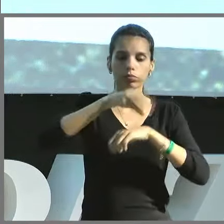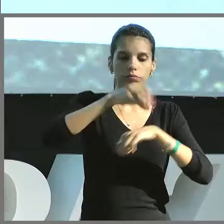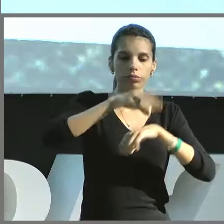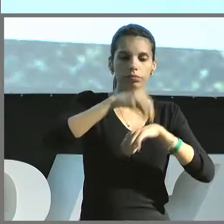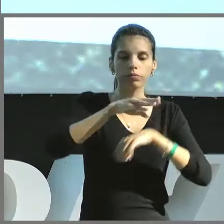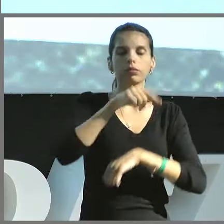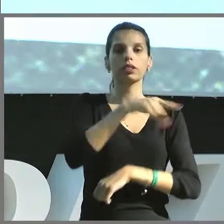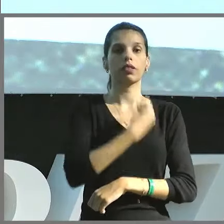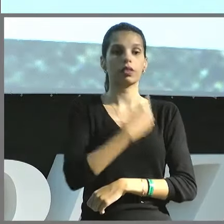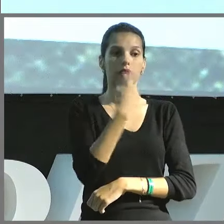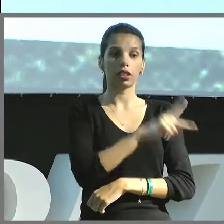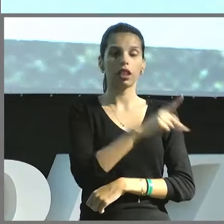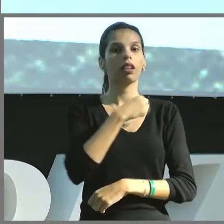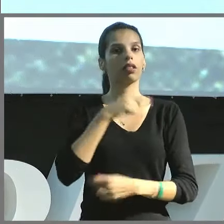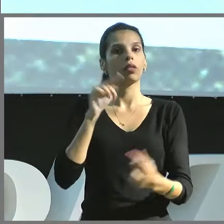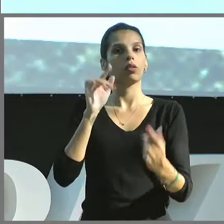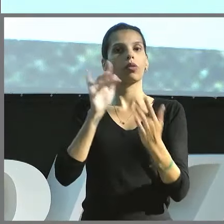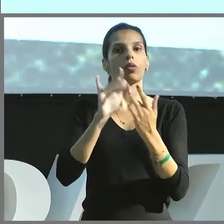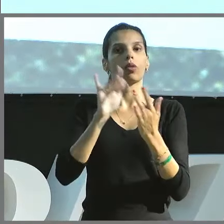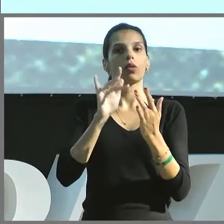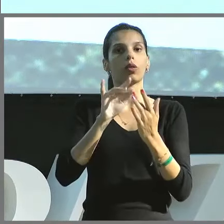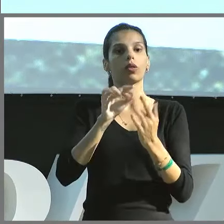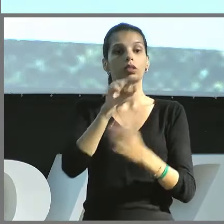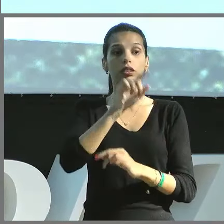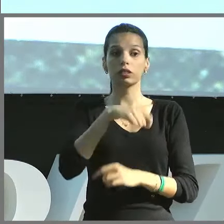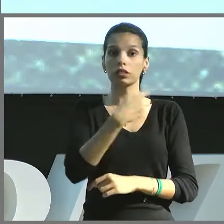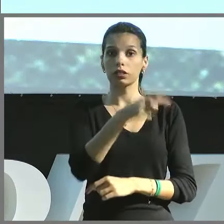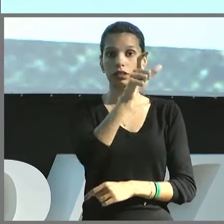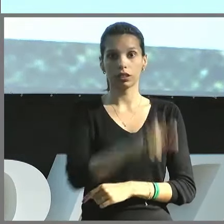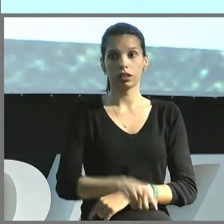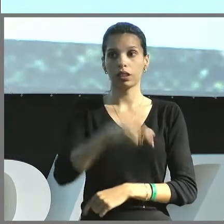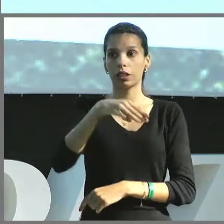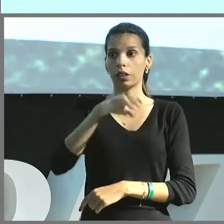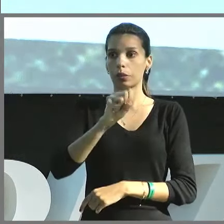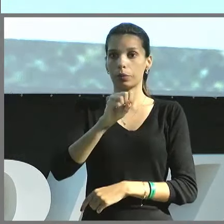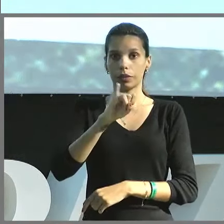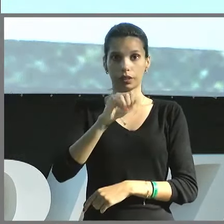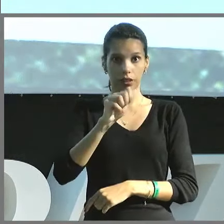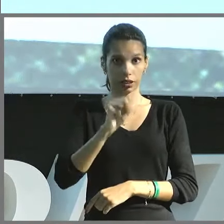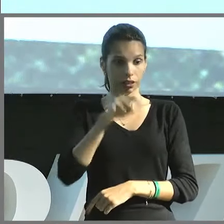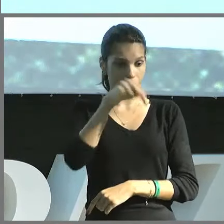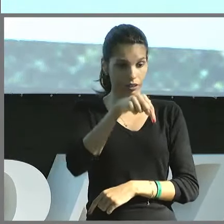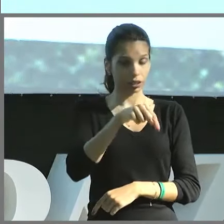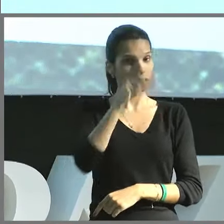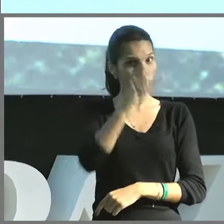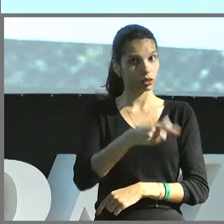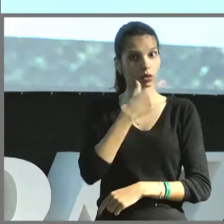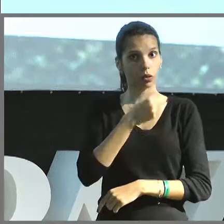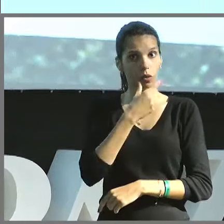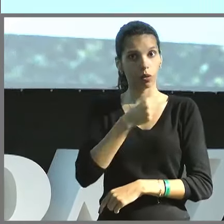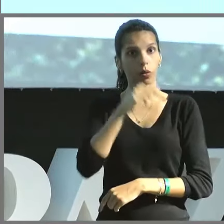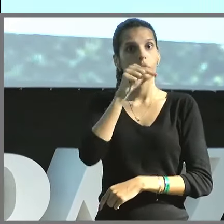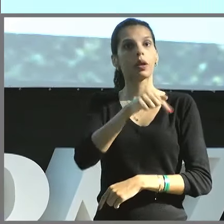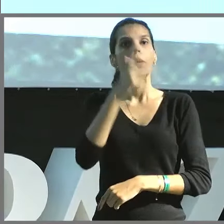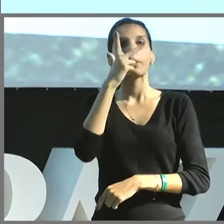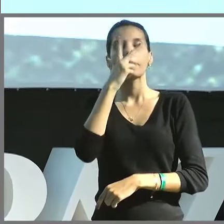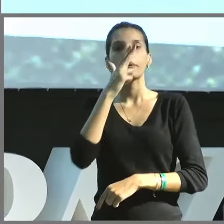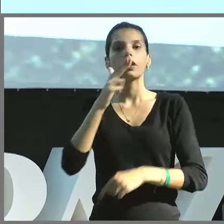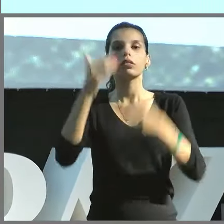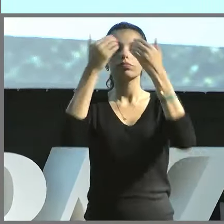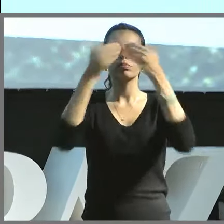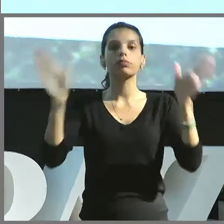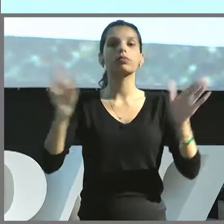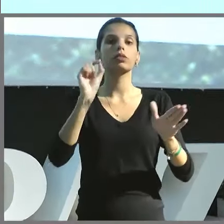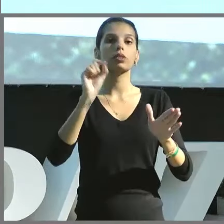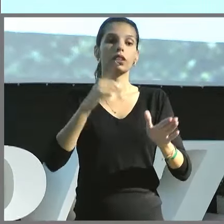e que se identificava como sendo o Messias. Era este homem capaz de fazer a ruptura,